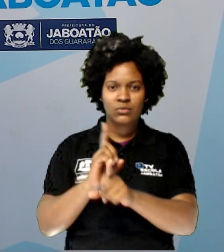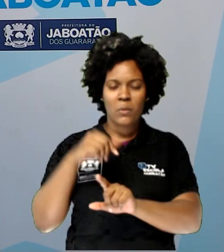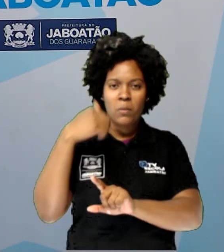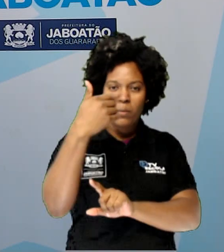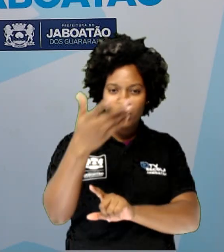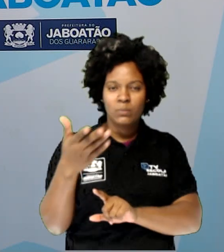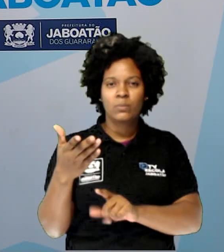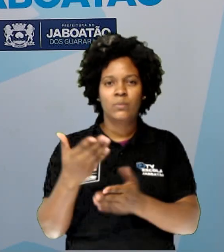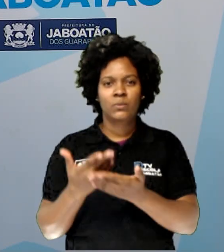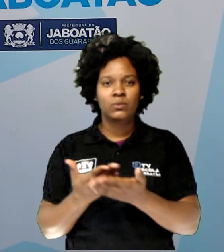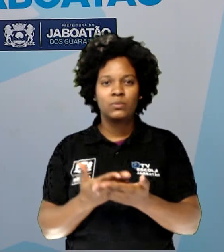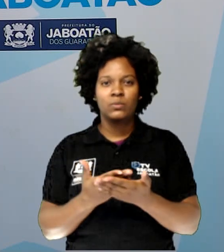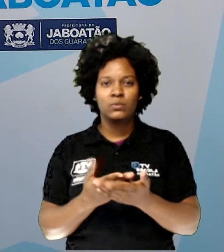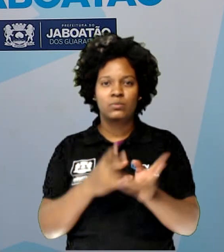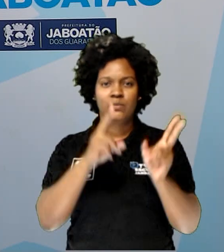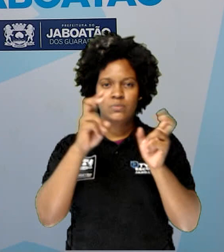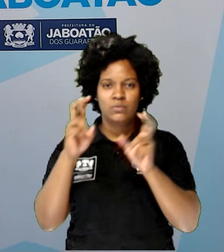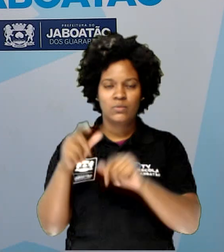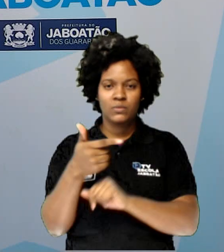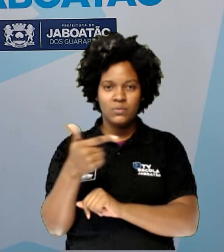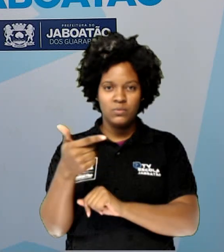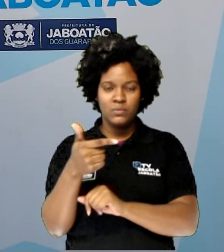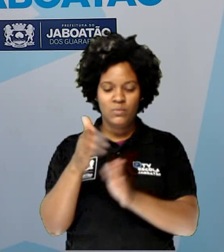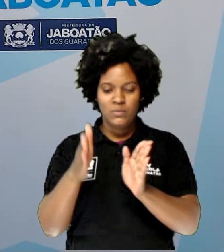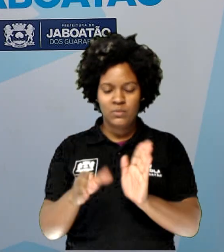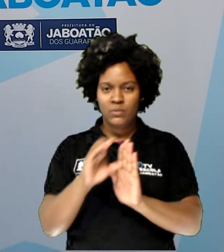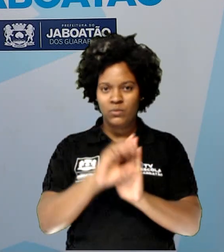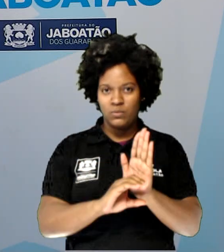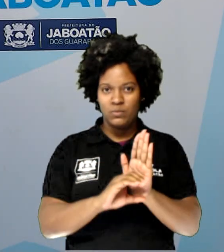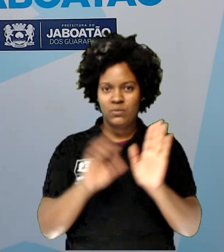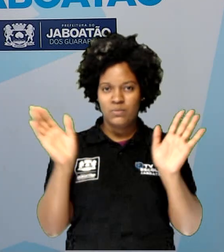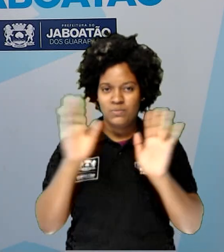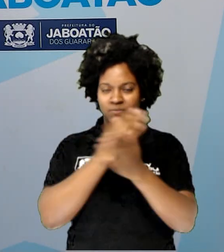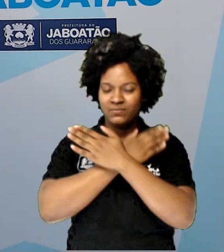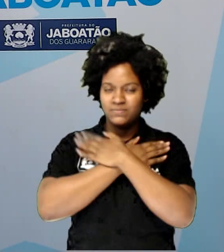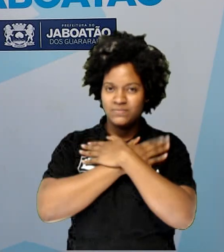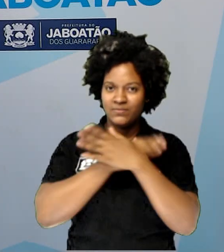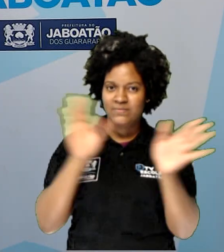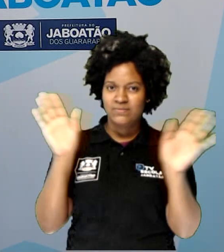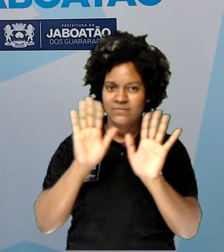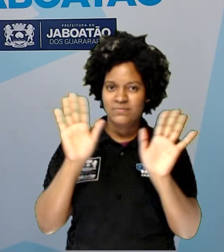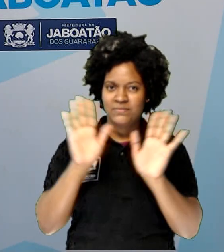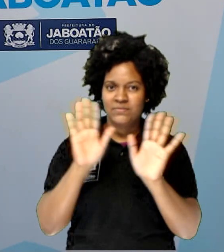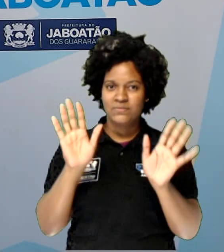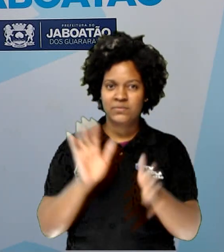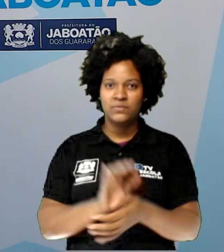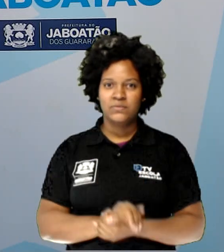próximo bloco, quando for trabalhar a parte 2 desse capítulo. Um grande abraço para vocês e até logo.